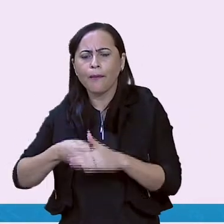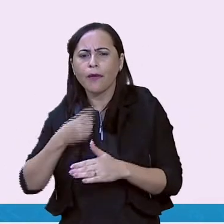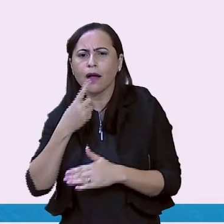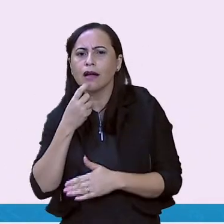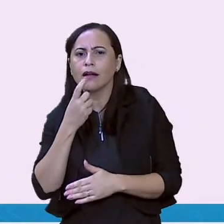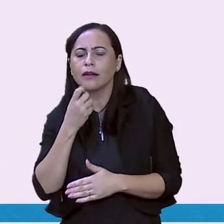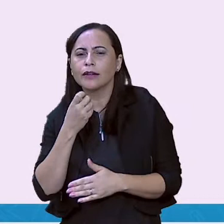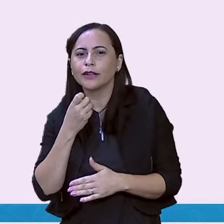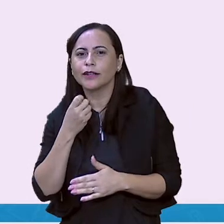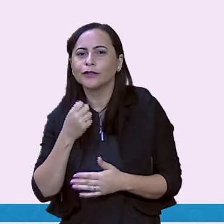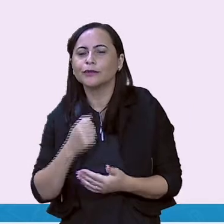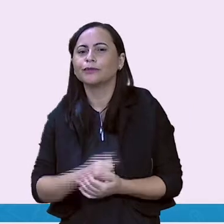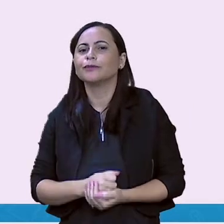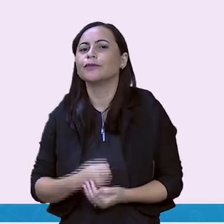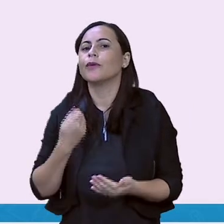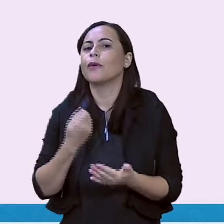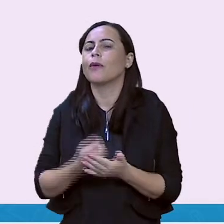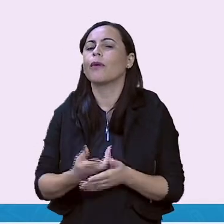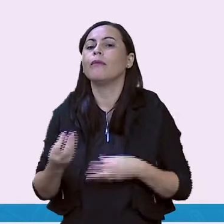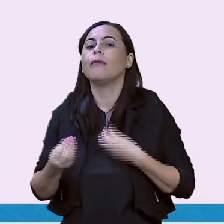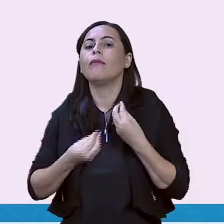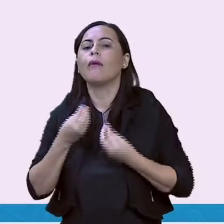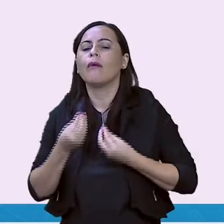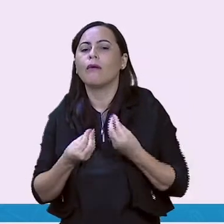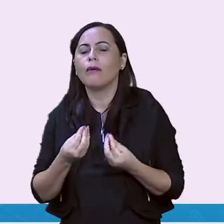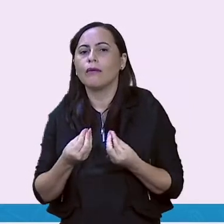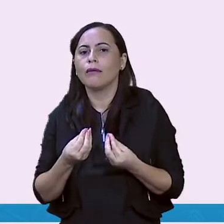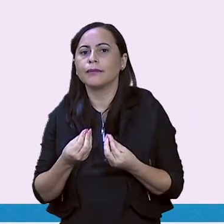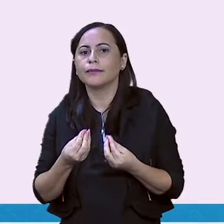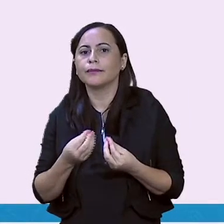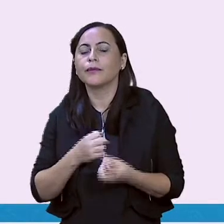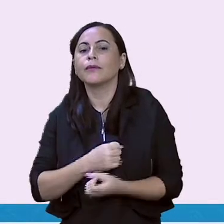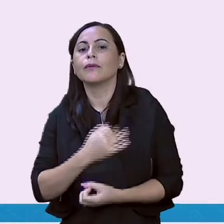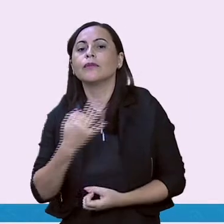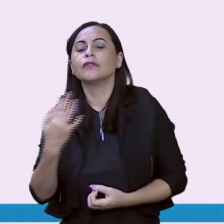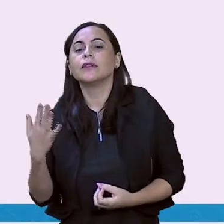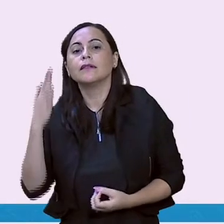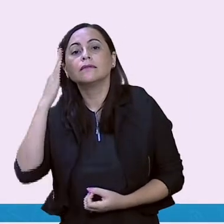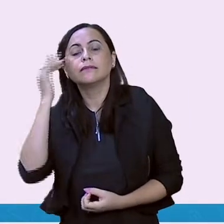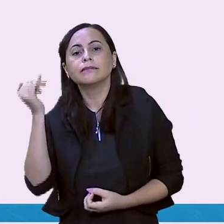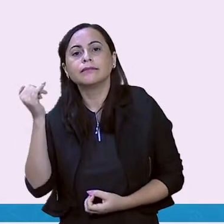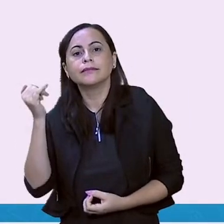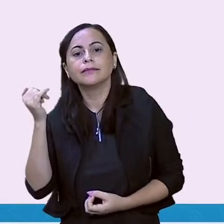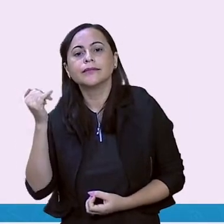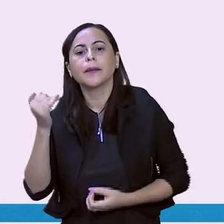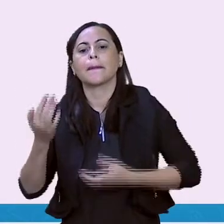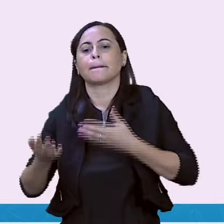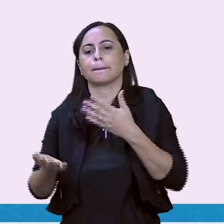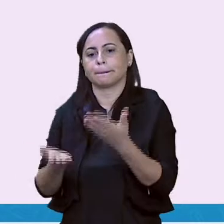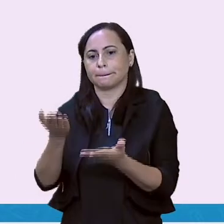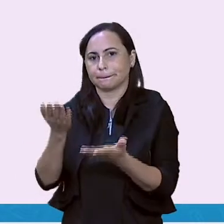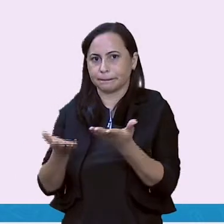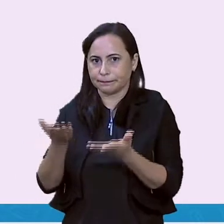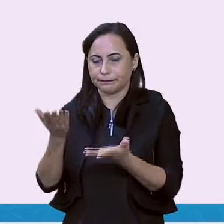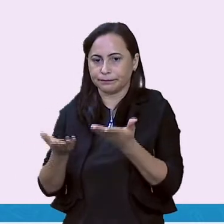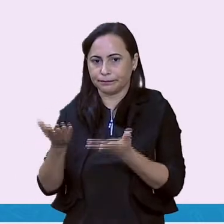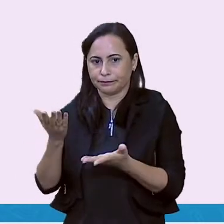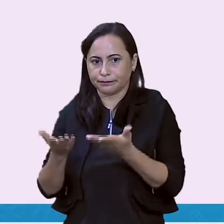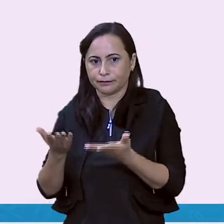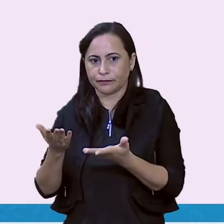tomate, como que você sabe a quantidade de tomate que você vai levar? Pelo peso, então é